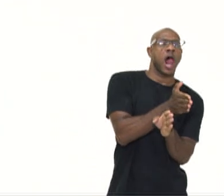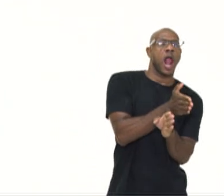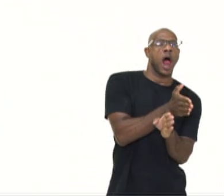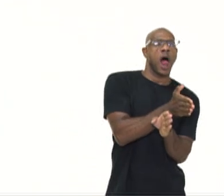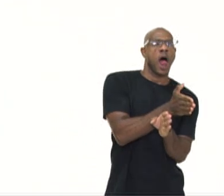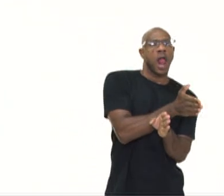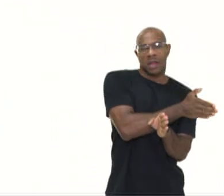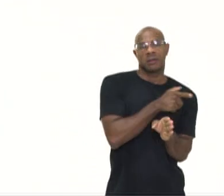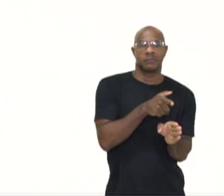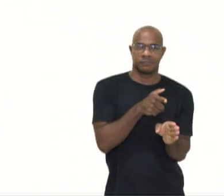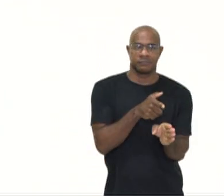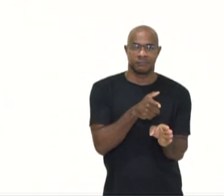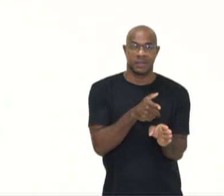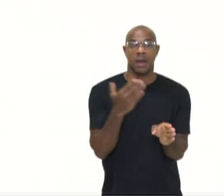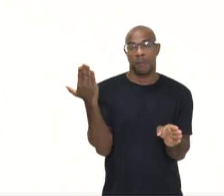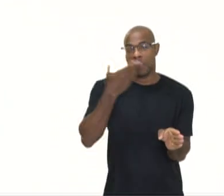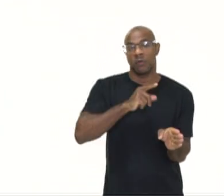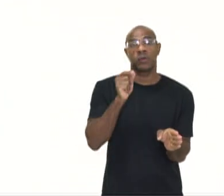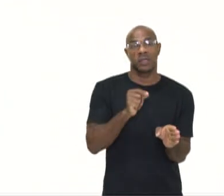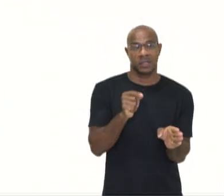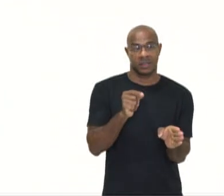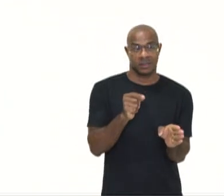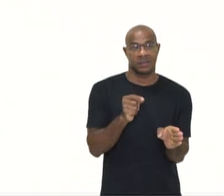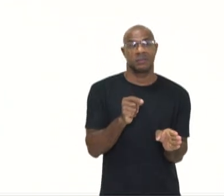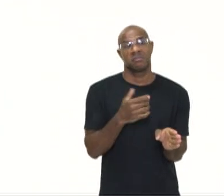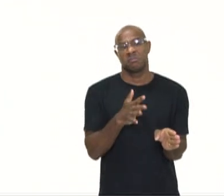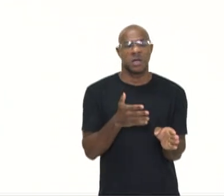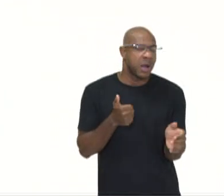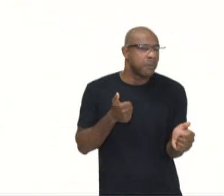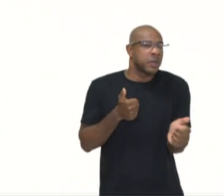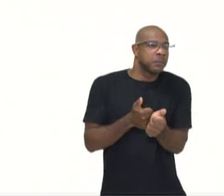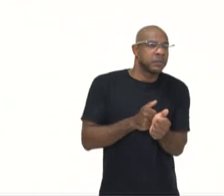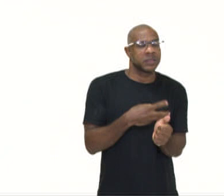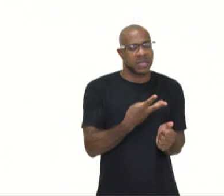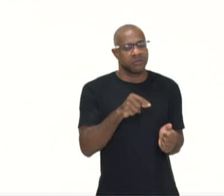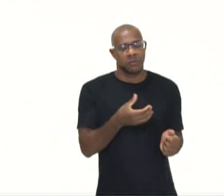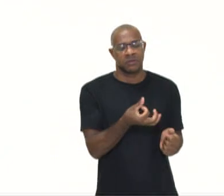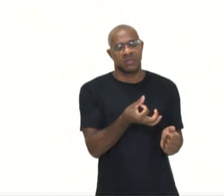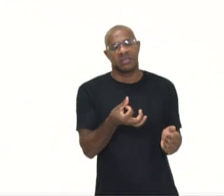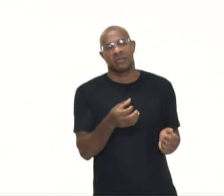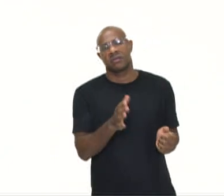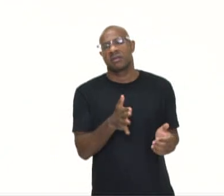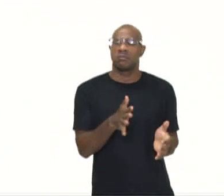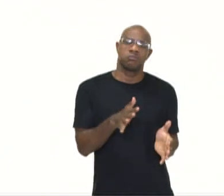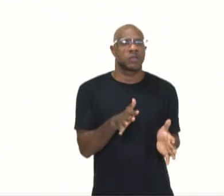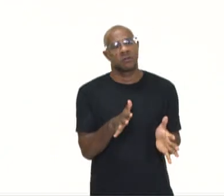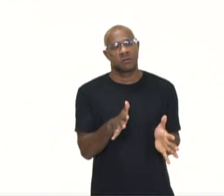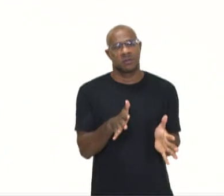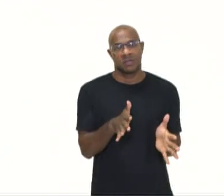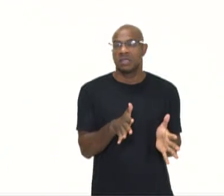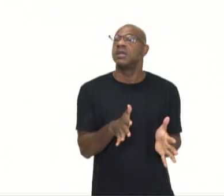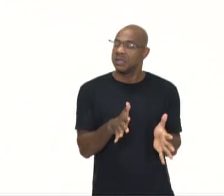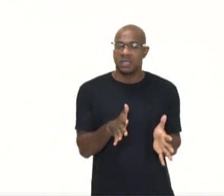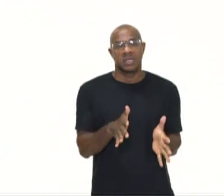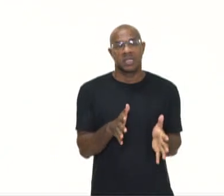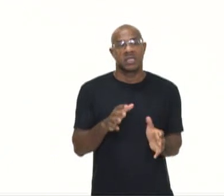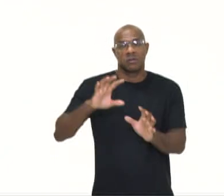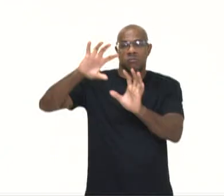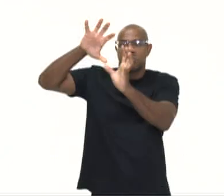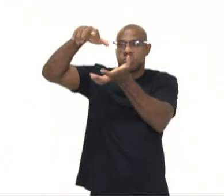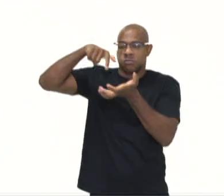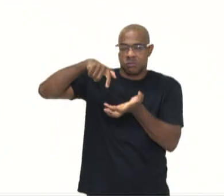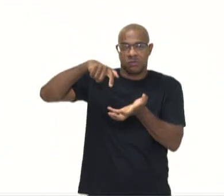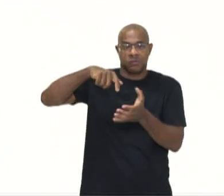mais provável é que tenha sido há aproximadamente 3.600 anos e foi domesticado pela primeira vez na